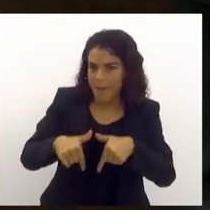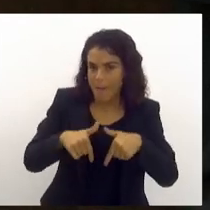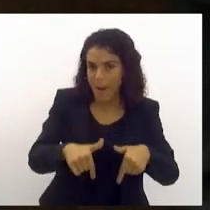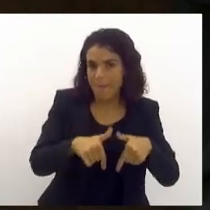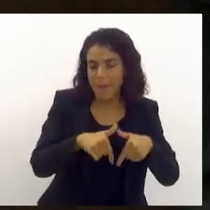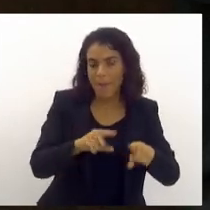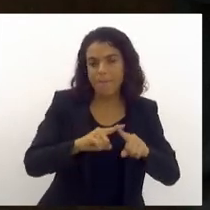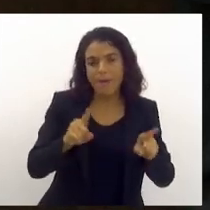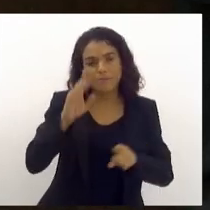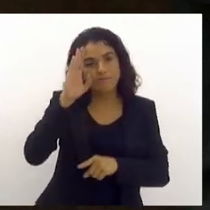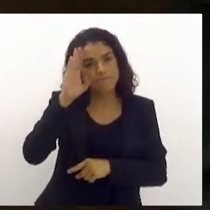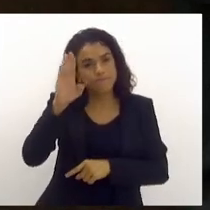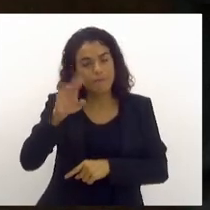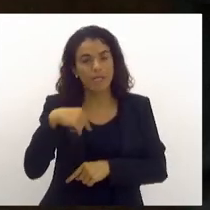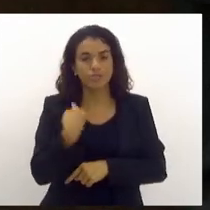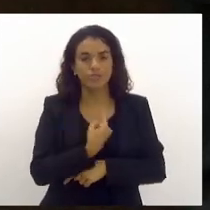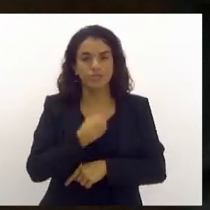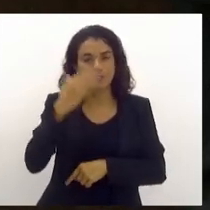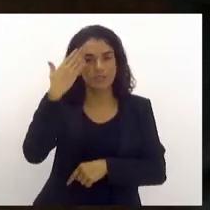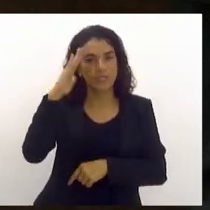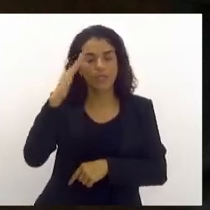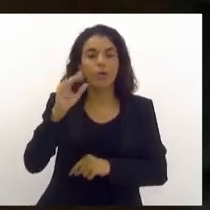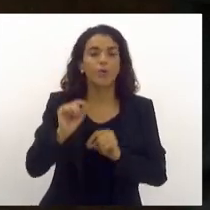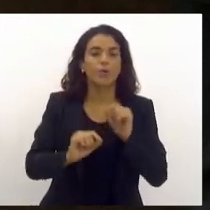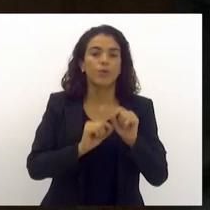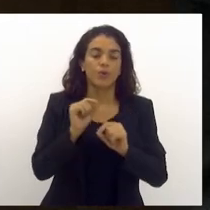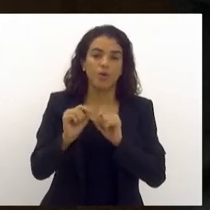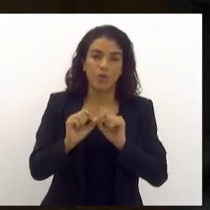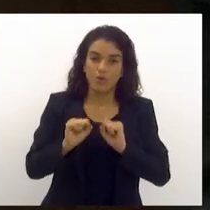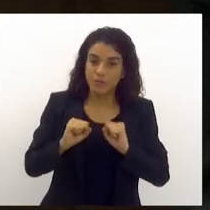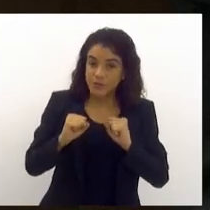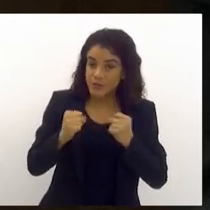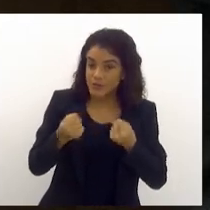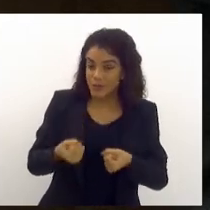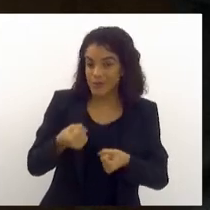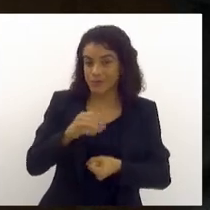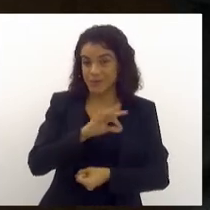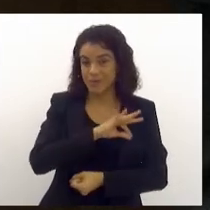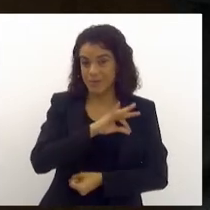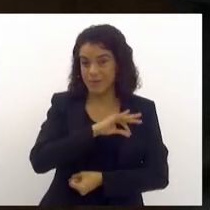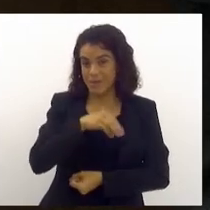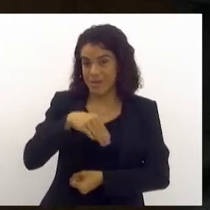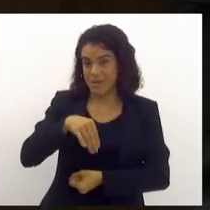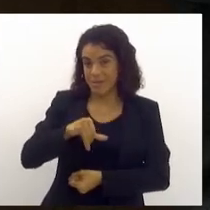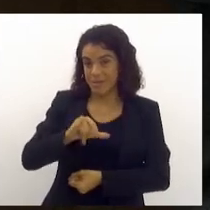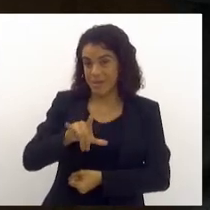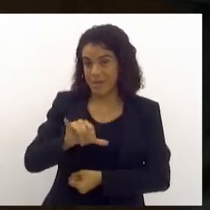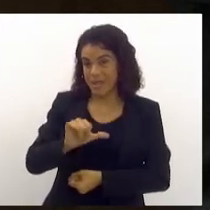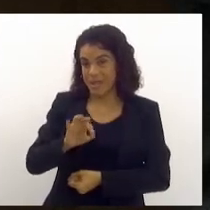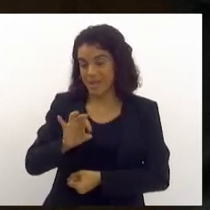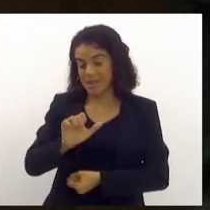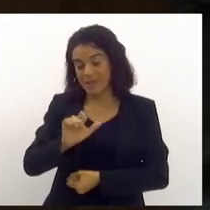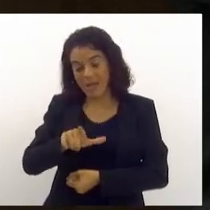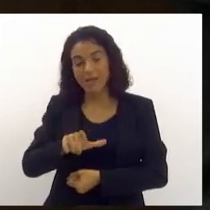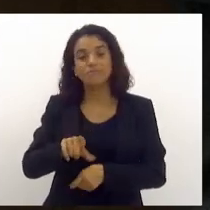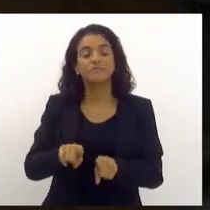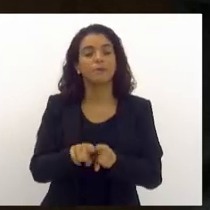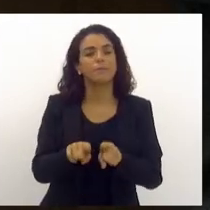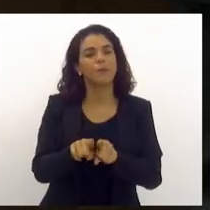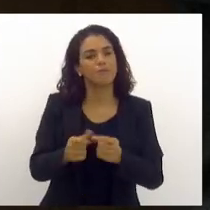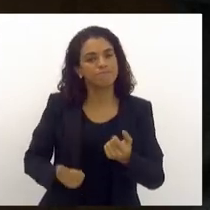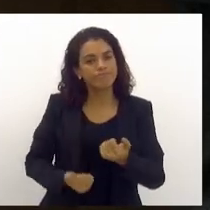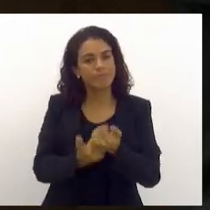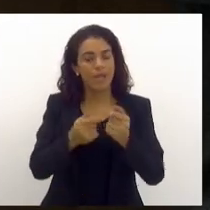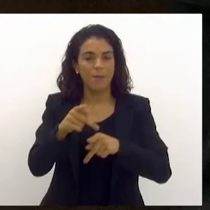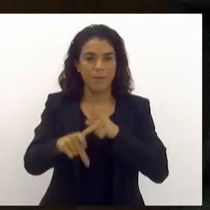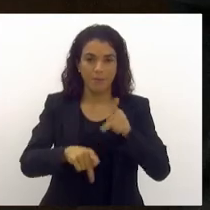Mas é fundamental que a gente entenda também, presidente, o esforço que as polícias militares e civil fazem em prol da população.